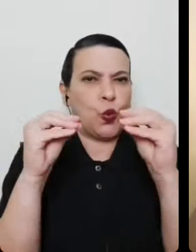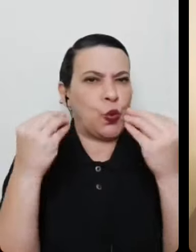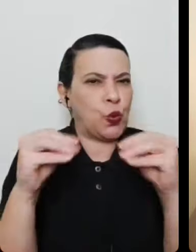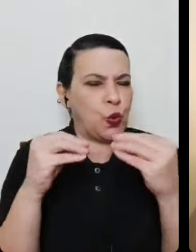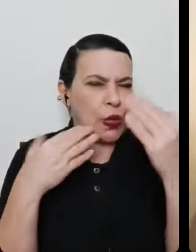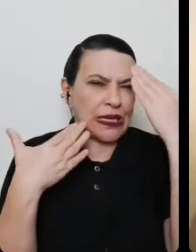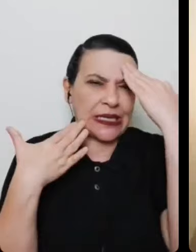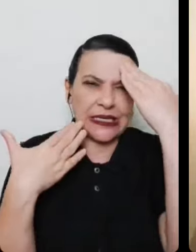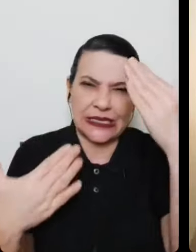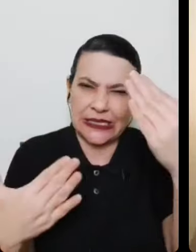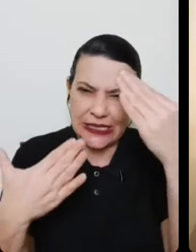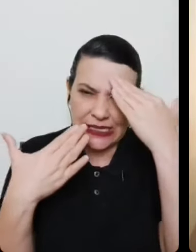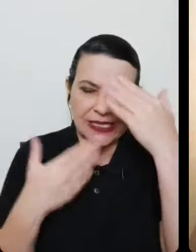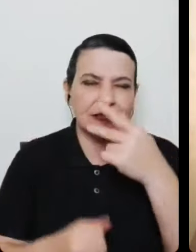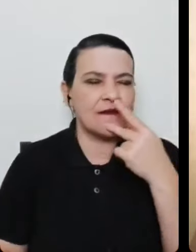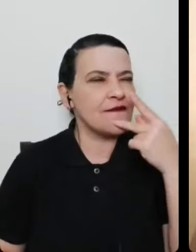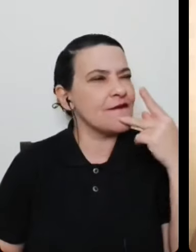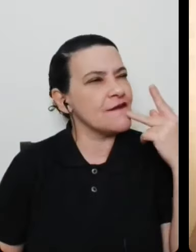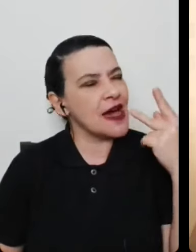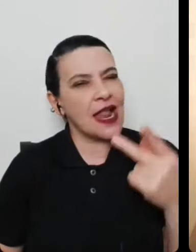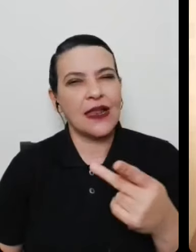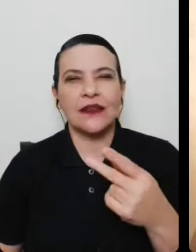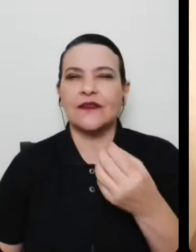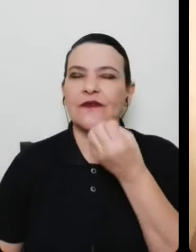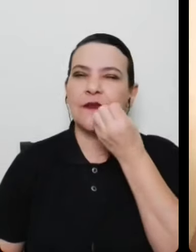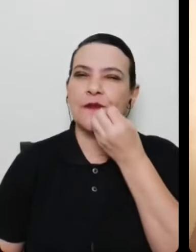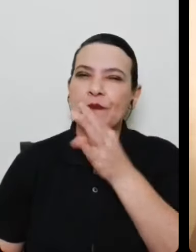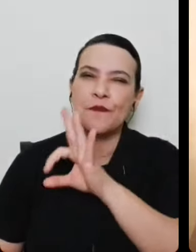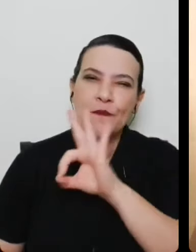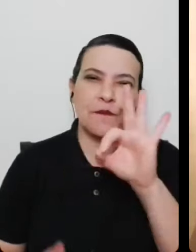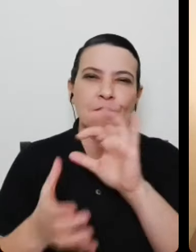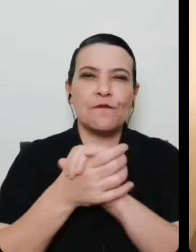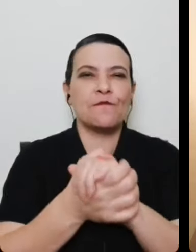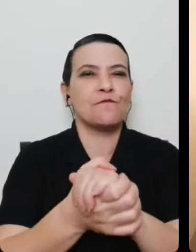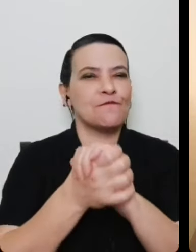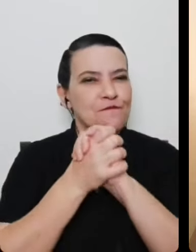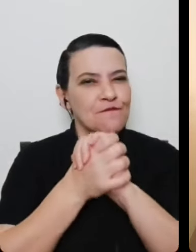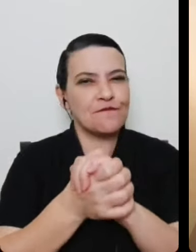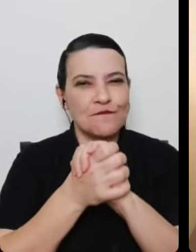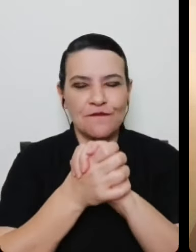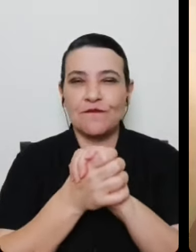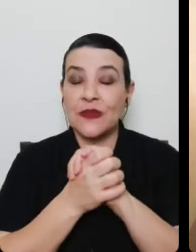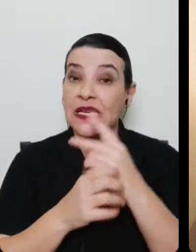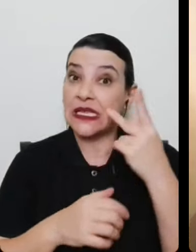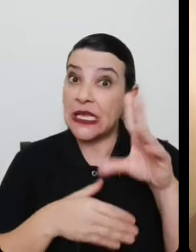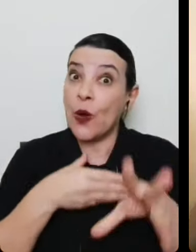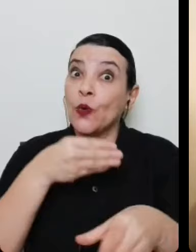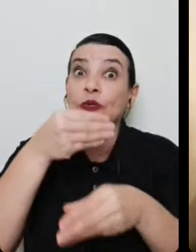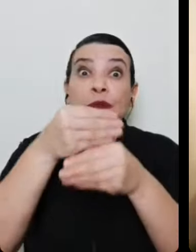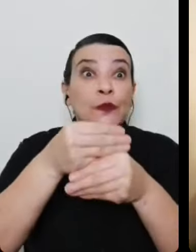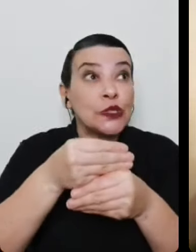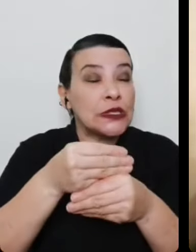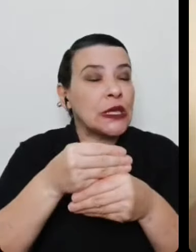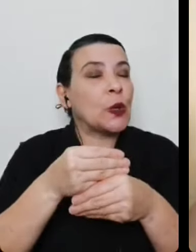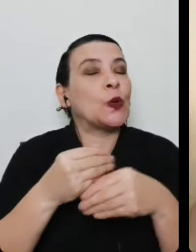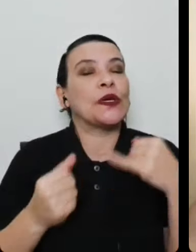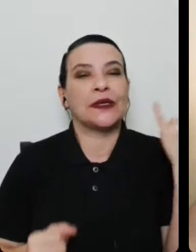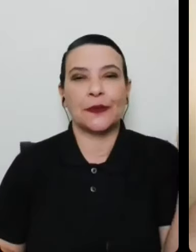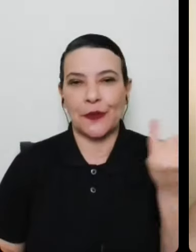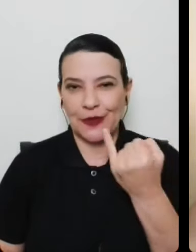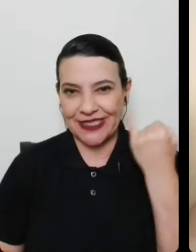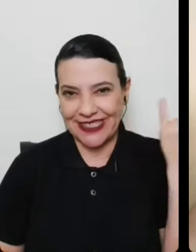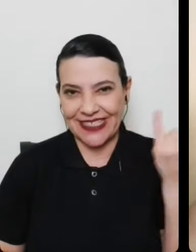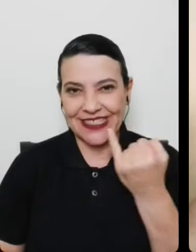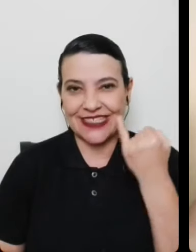agradecendo, dizendo que foi oportuno, que te parabenizando, né, dizendo que a tua contribuição foi efetiva, que, né,